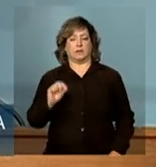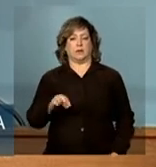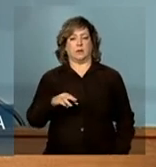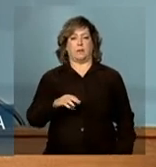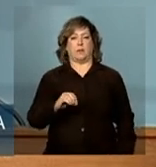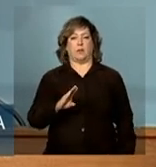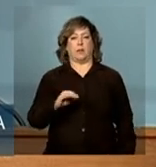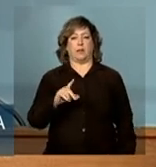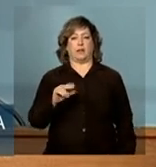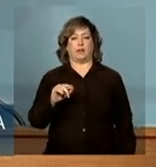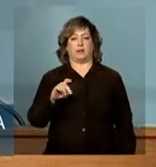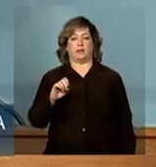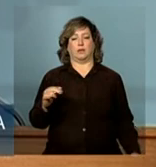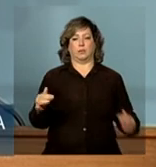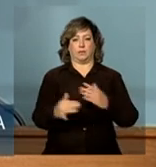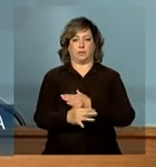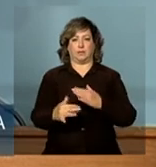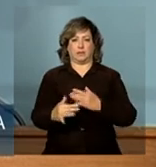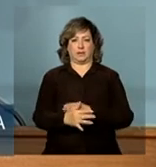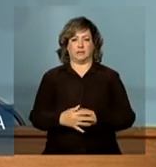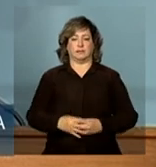Então,